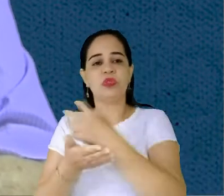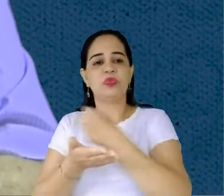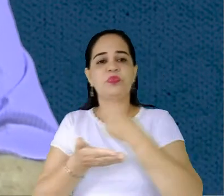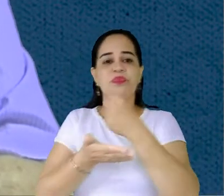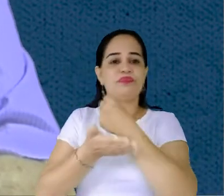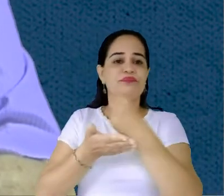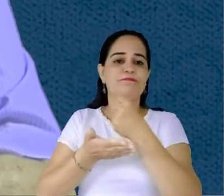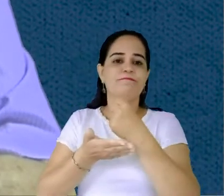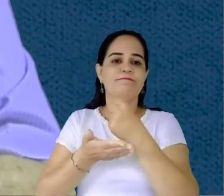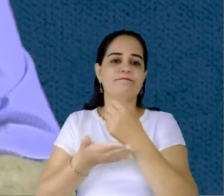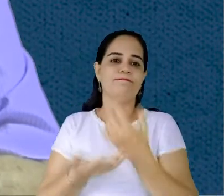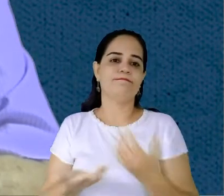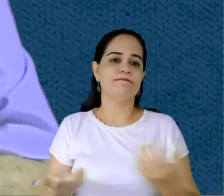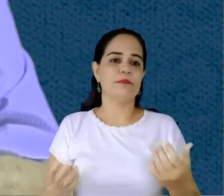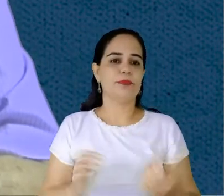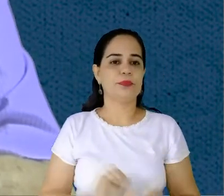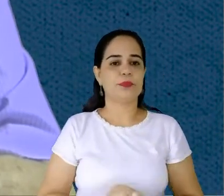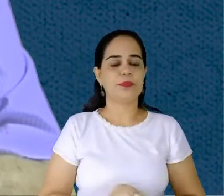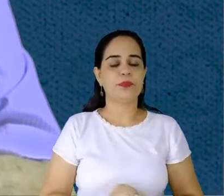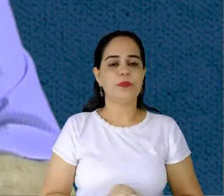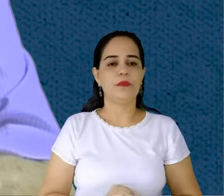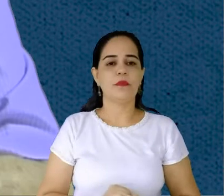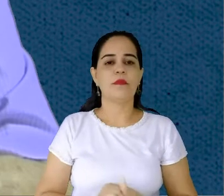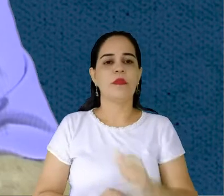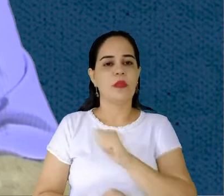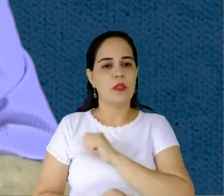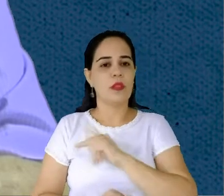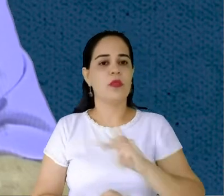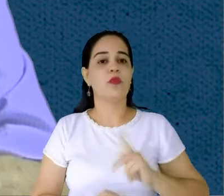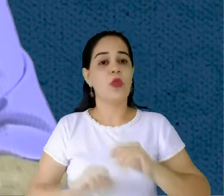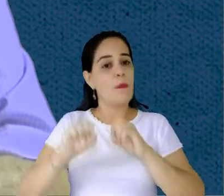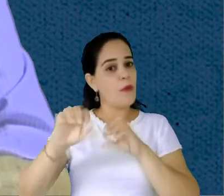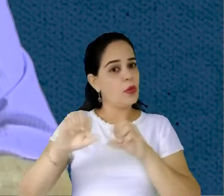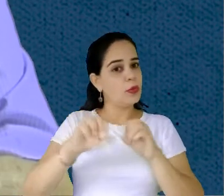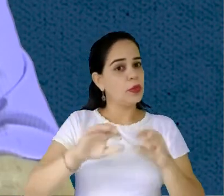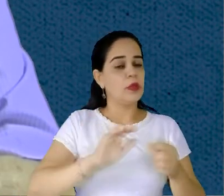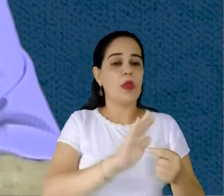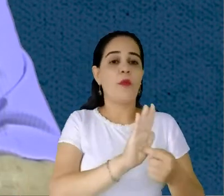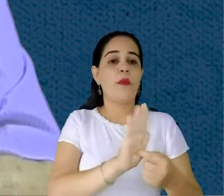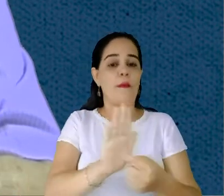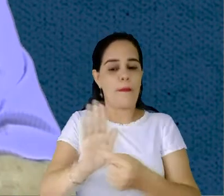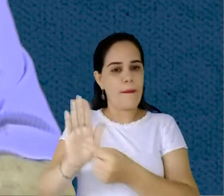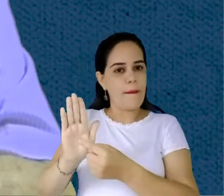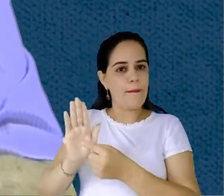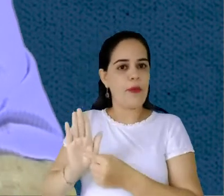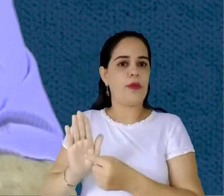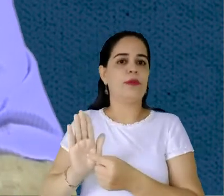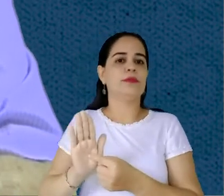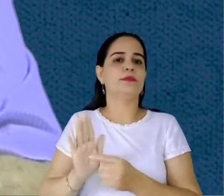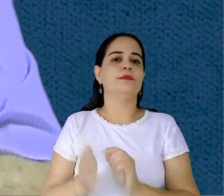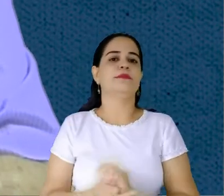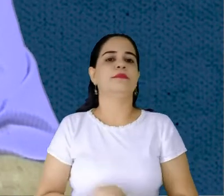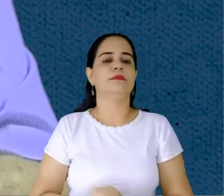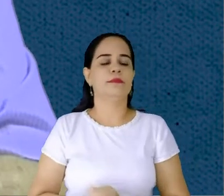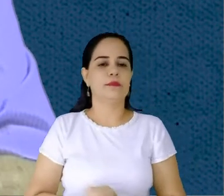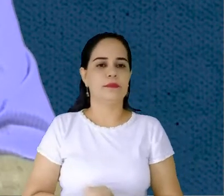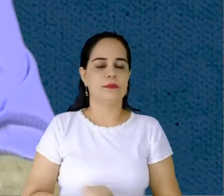que os apóstolos claramente determinam, tá? E mostram